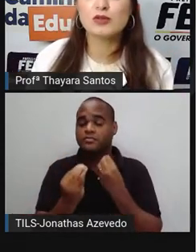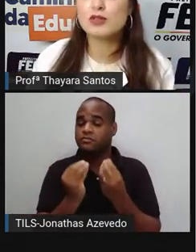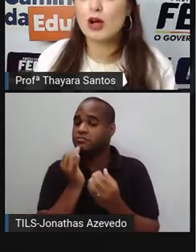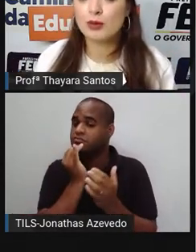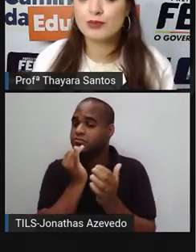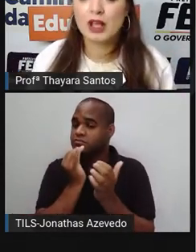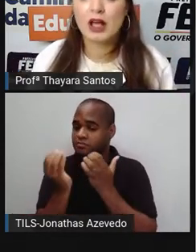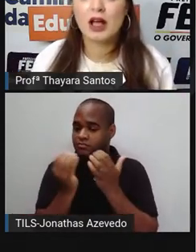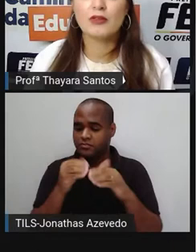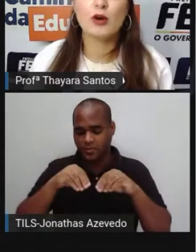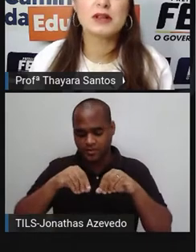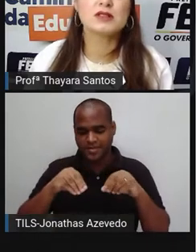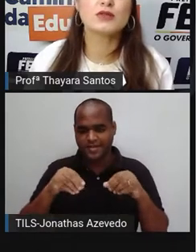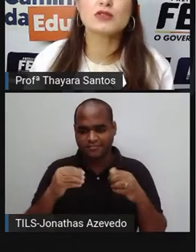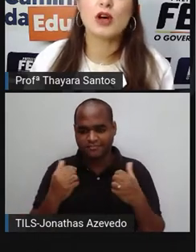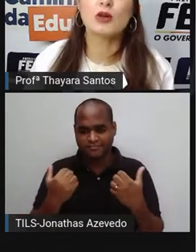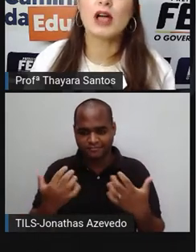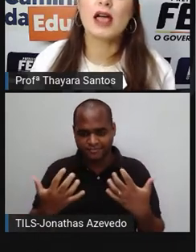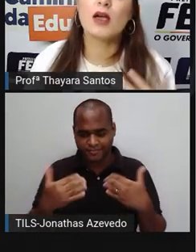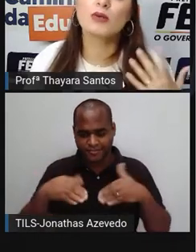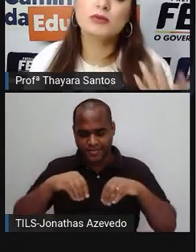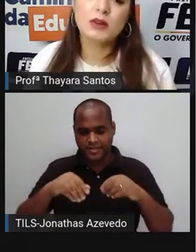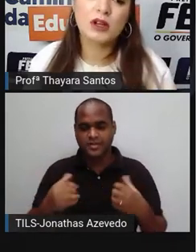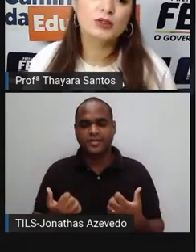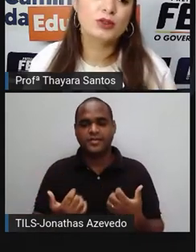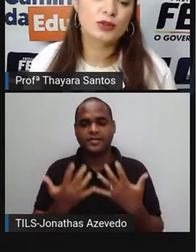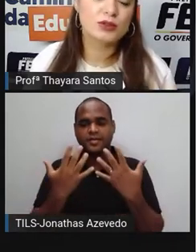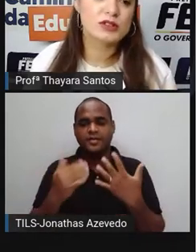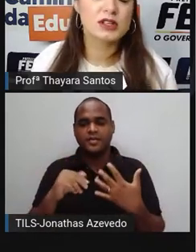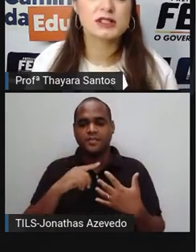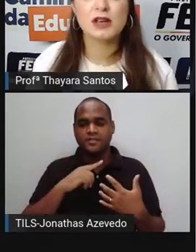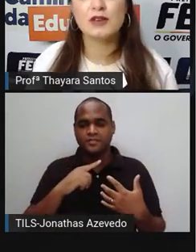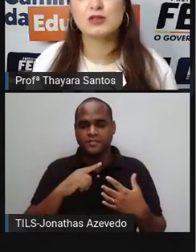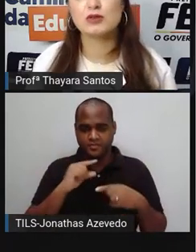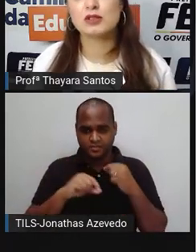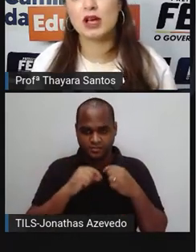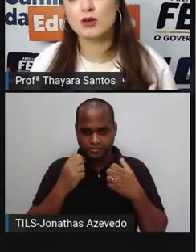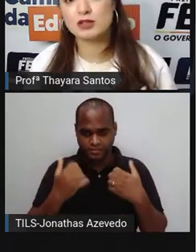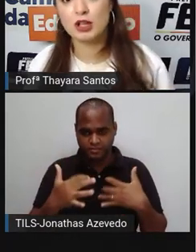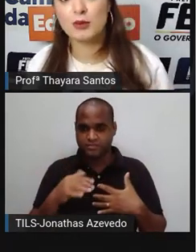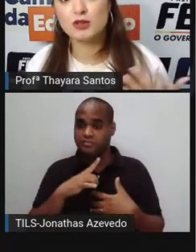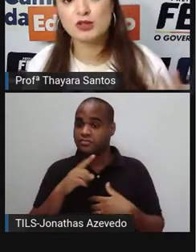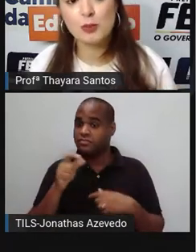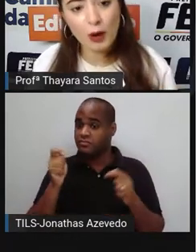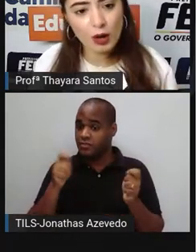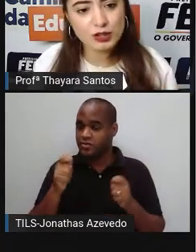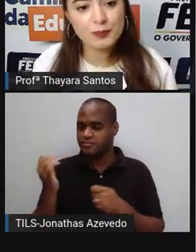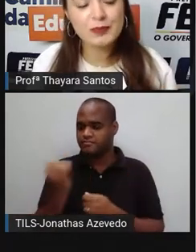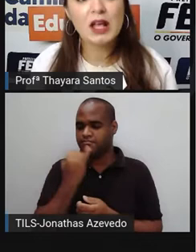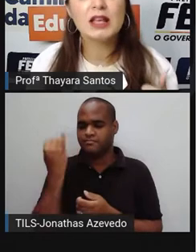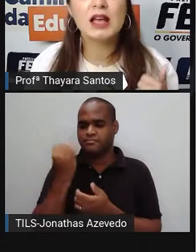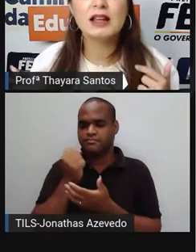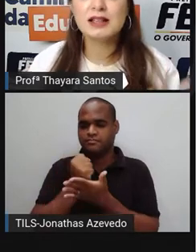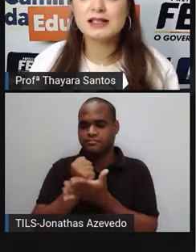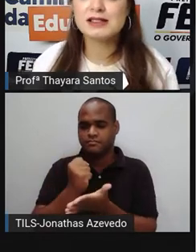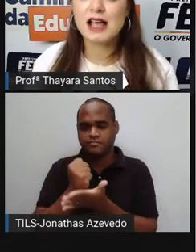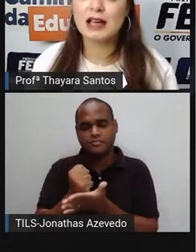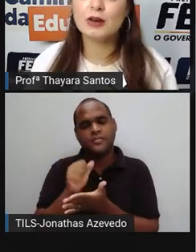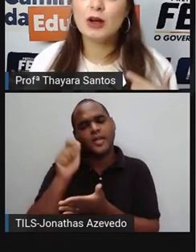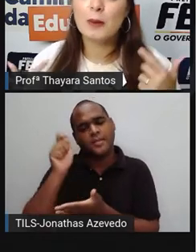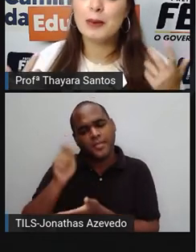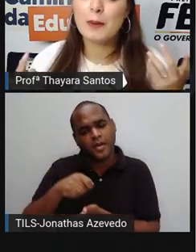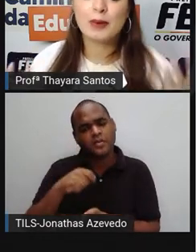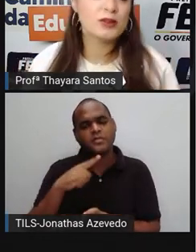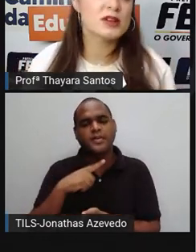exemplo a formação do solo a formação do solo é um dos serviços ecossistêmicos de suporte que é